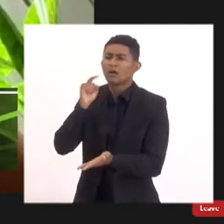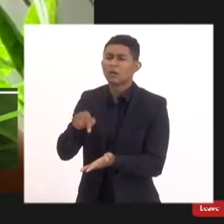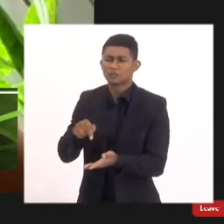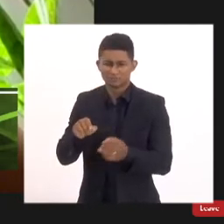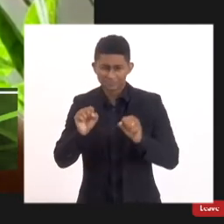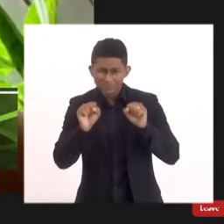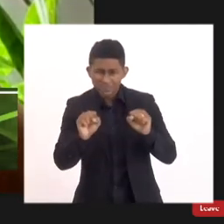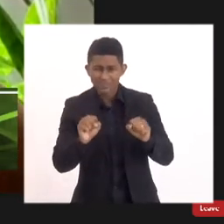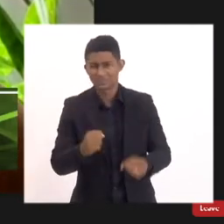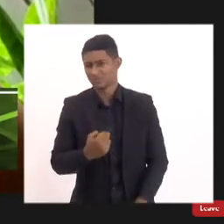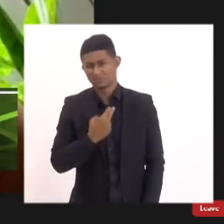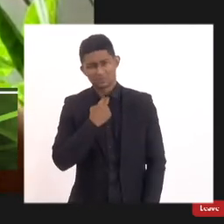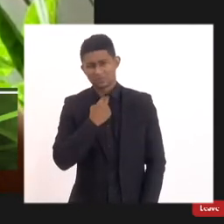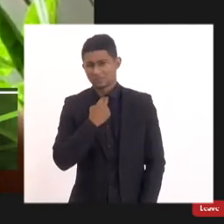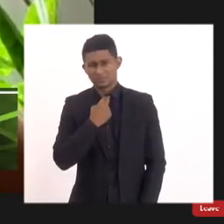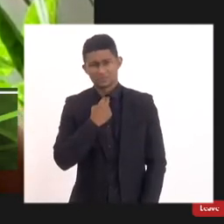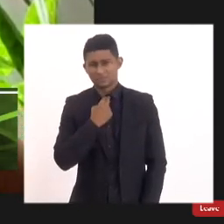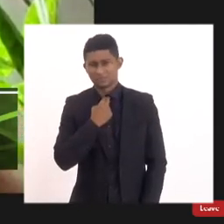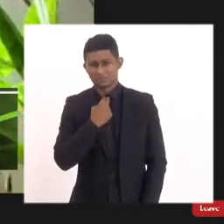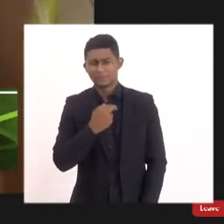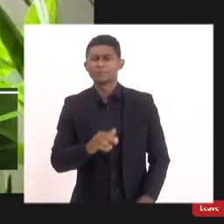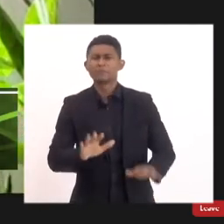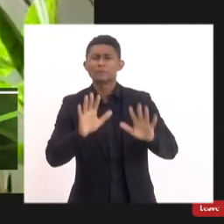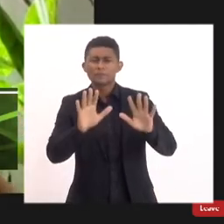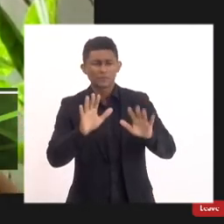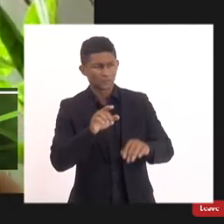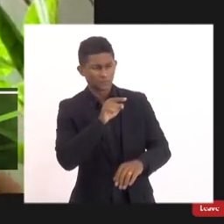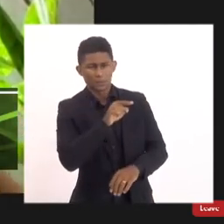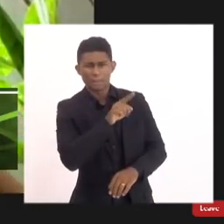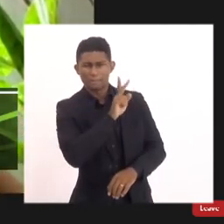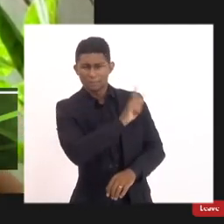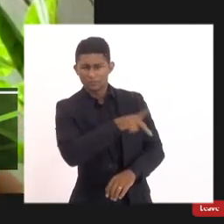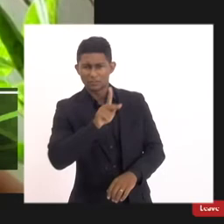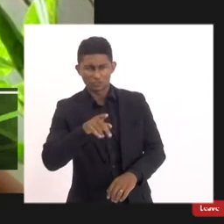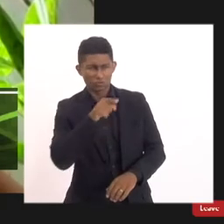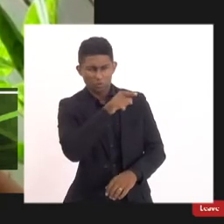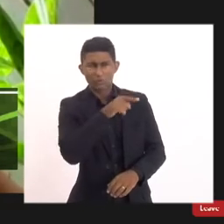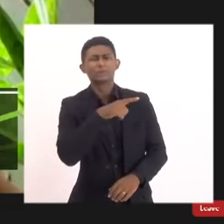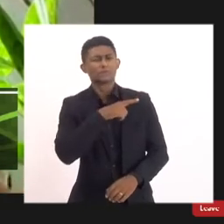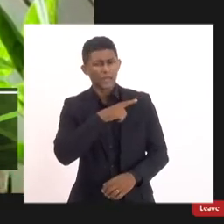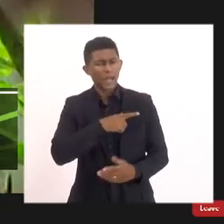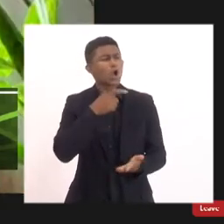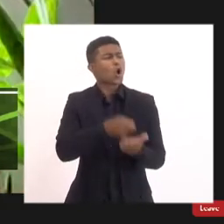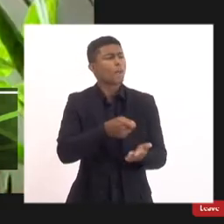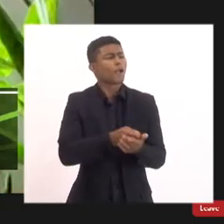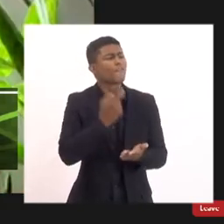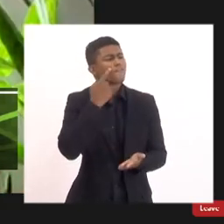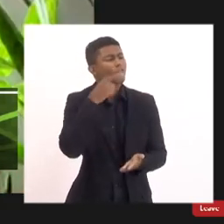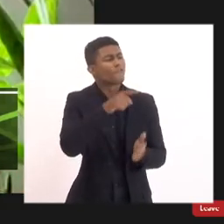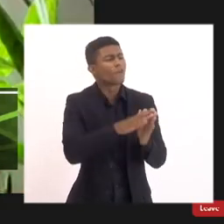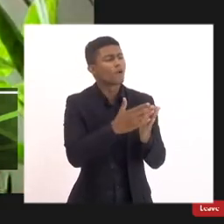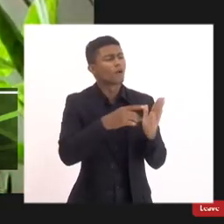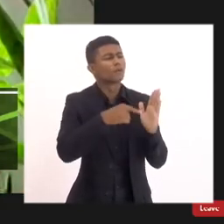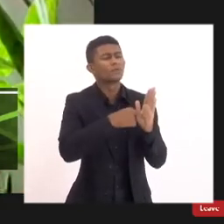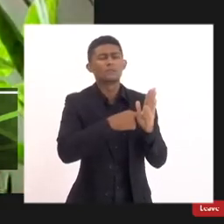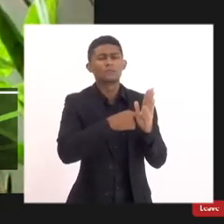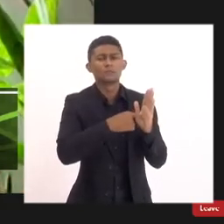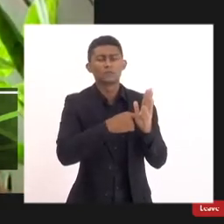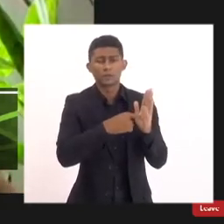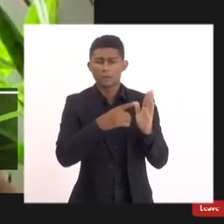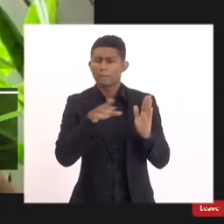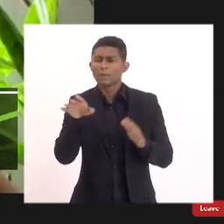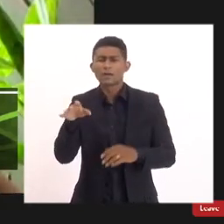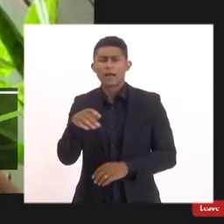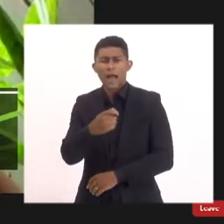Mas é cobrado do professor. Por que não cobrar do aluno, no sentido não de impedir que ele entre na escola, mas